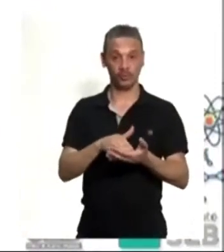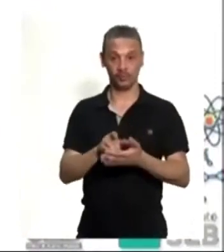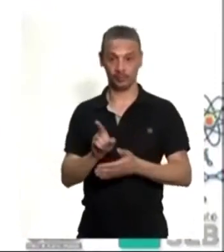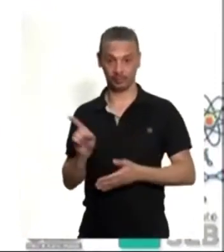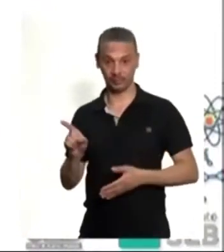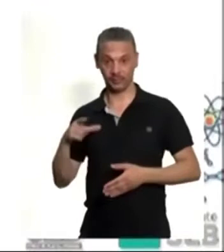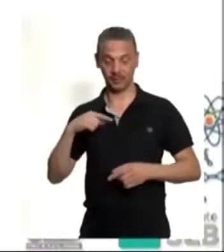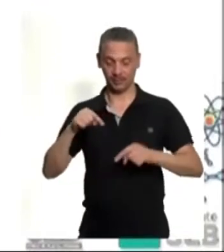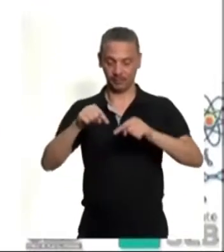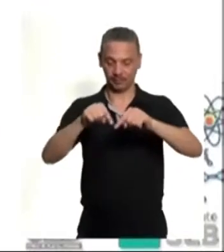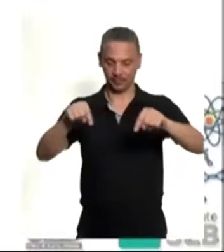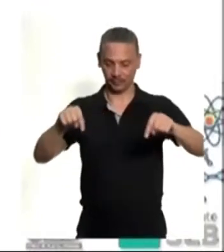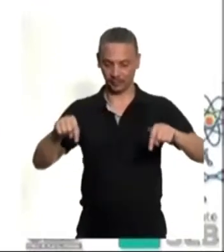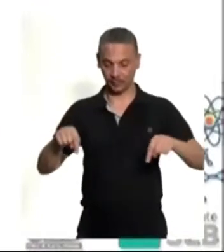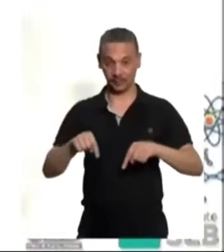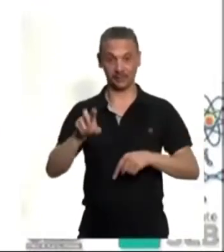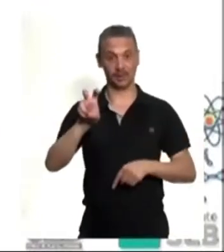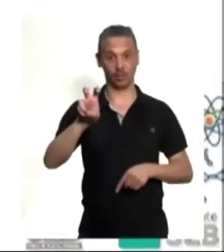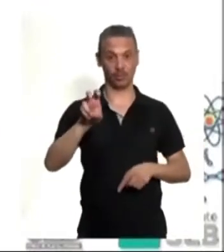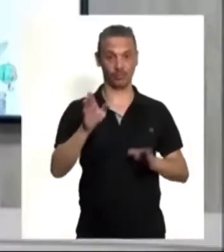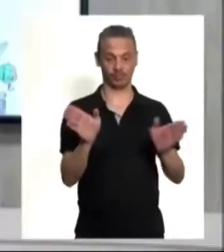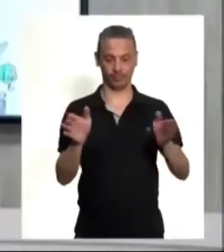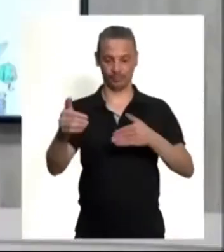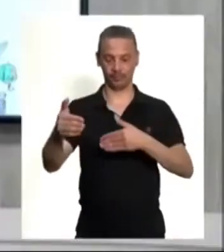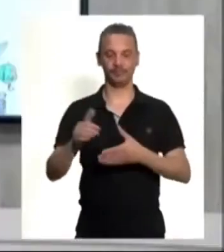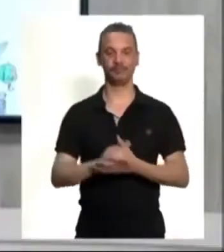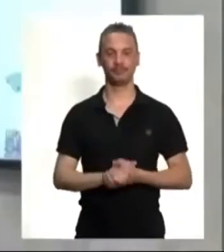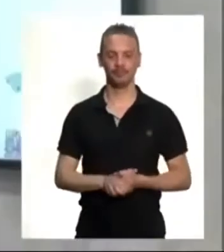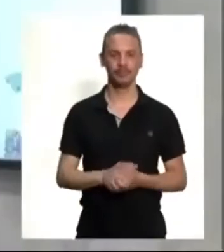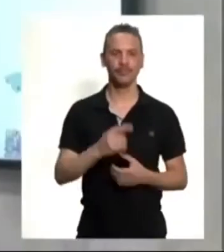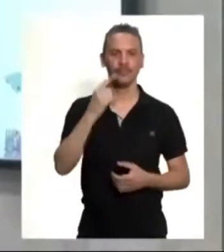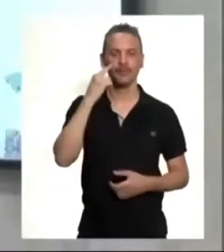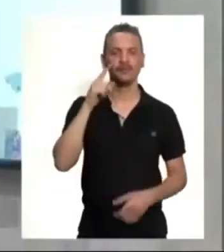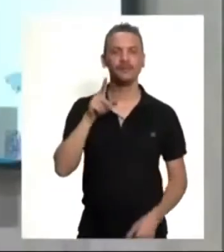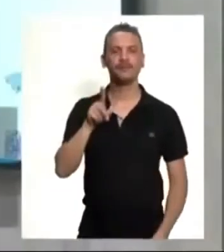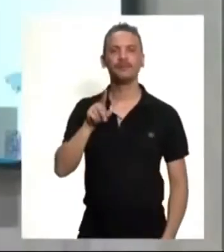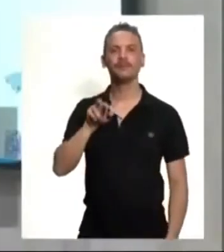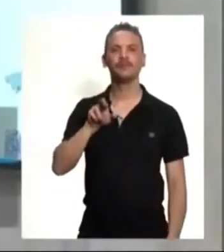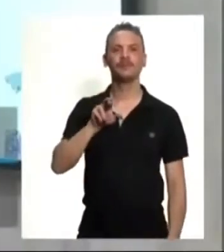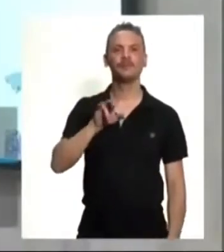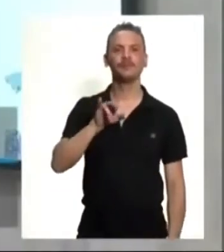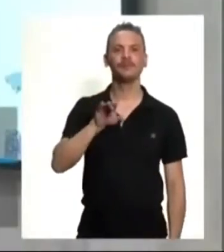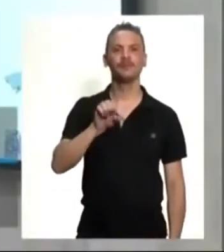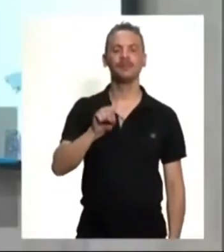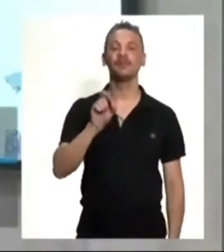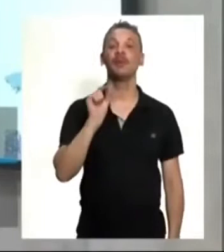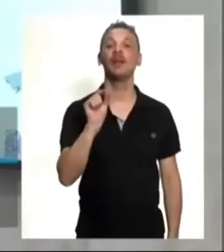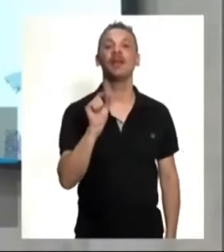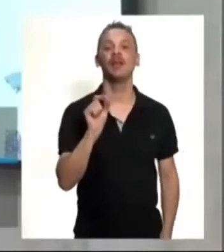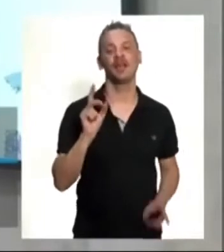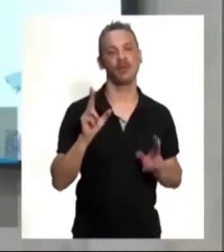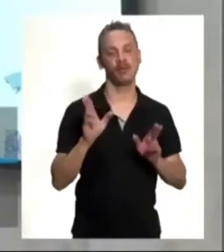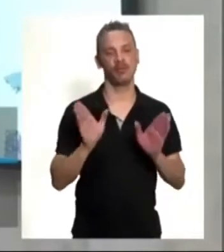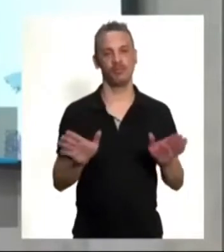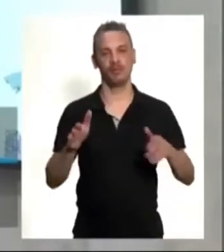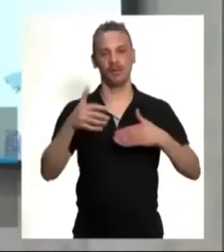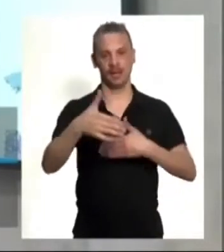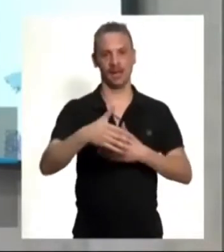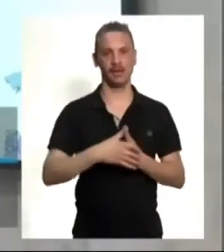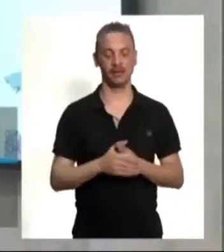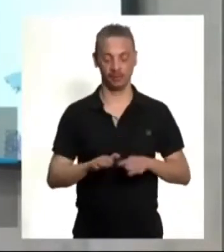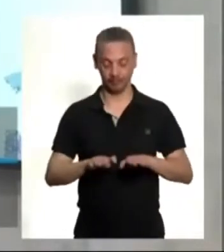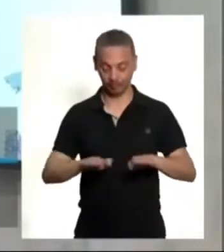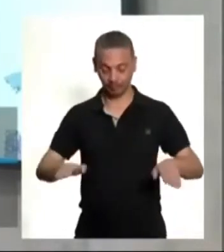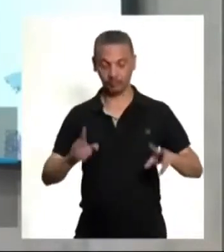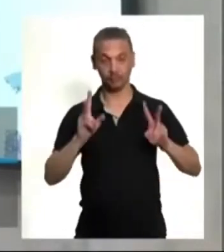bases hexagonais. Olha para mim um pouquinho. Quando se fala prisma, prisma é caixa, sólidos, com bases poligonais